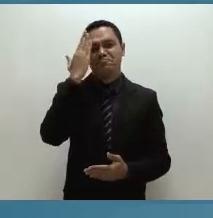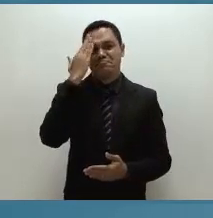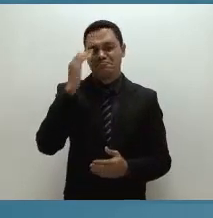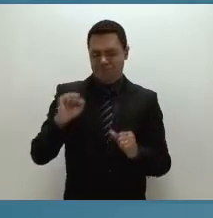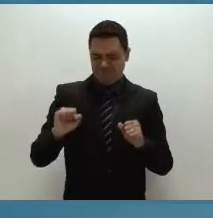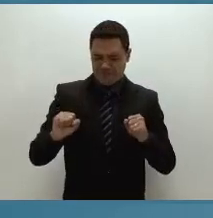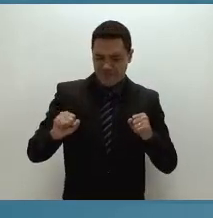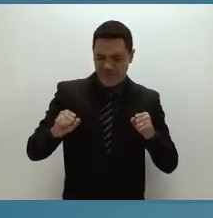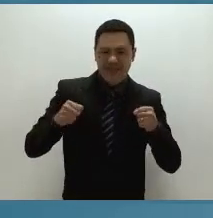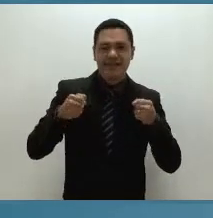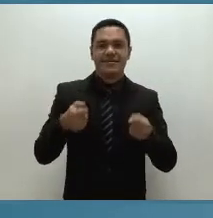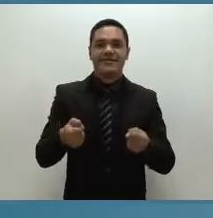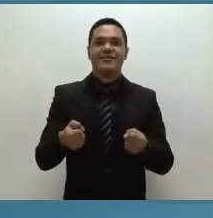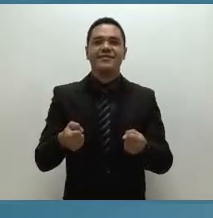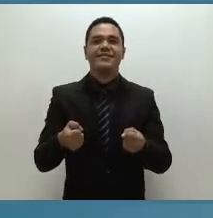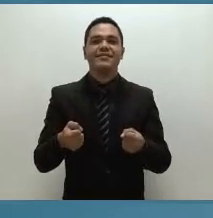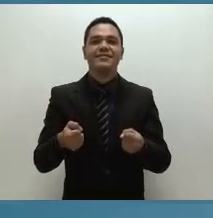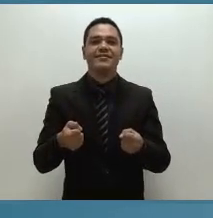apoiando, né?